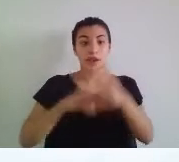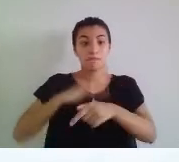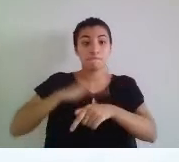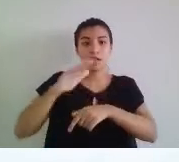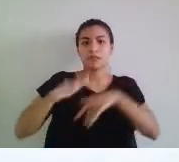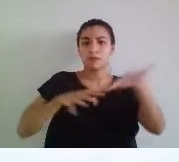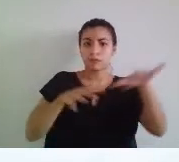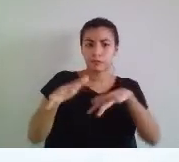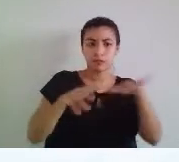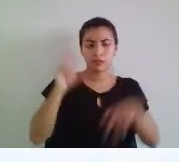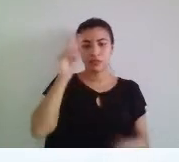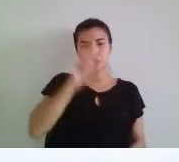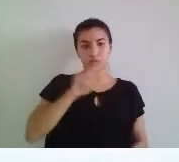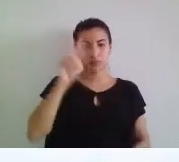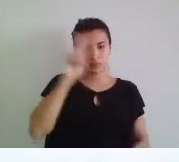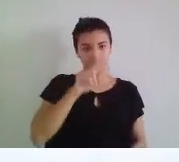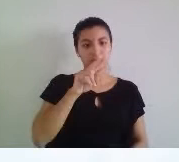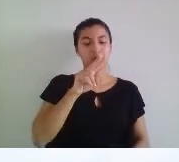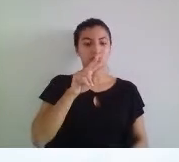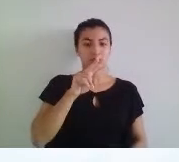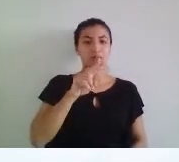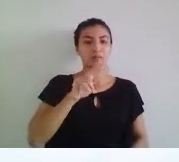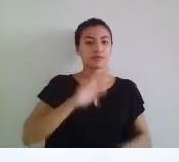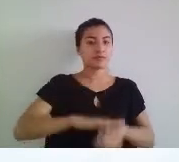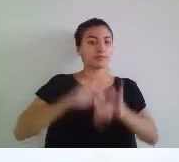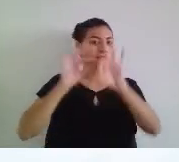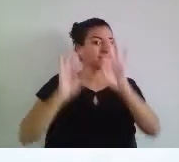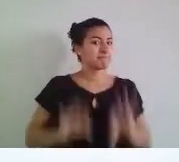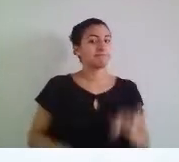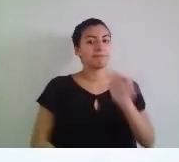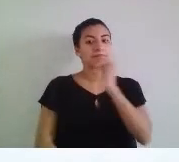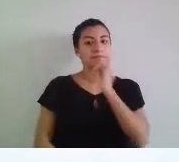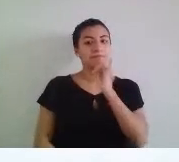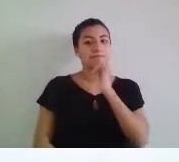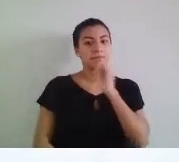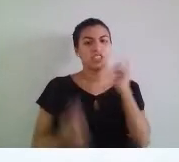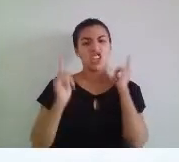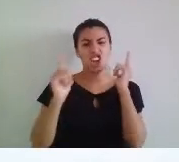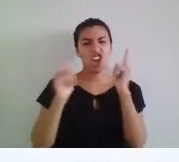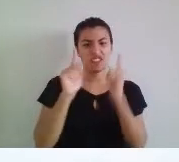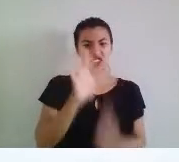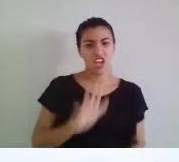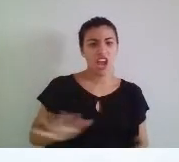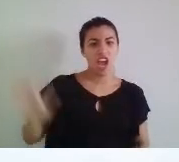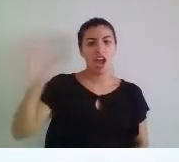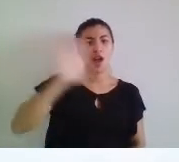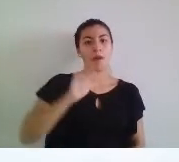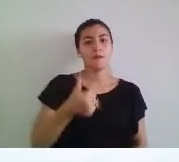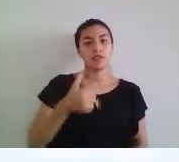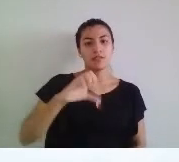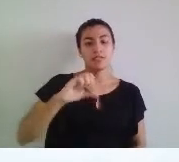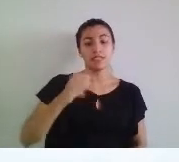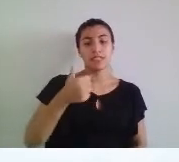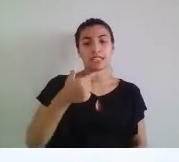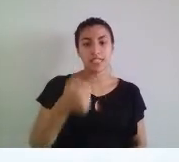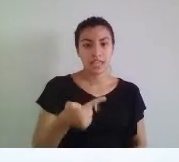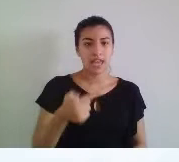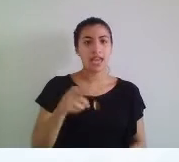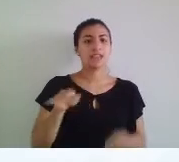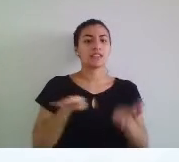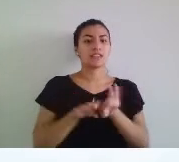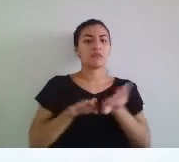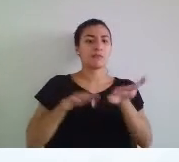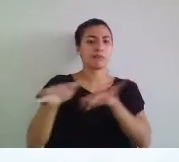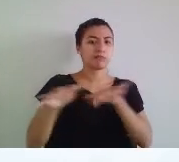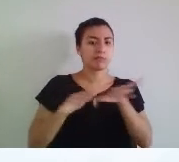mobilizada historicamente, com pleitos mais claros, por exemplo, greve geral de 1917, toda a mobilização das